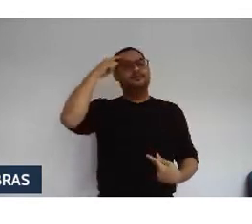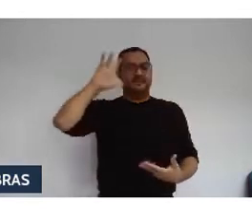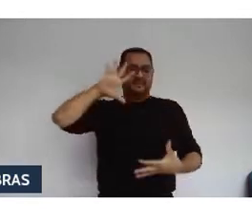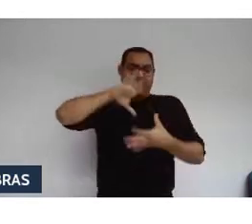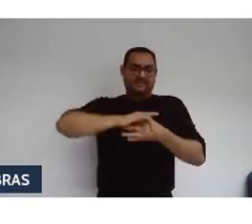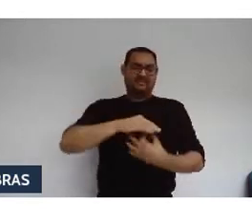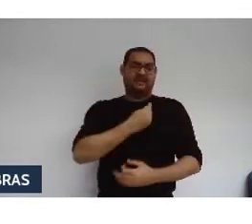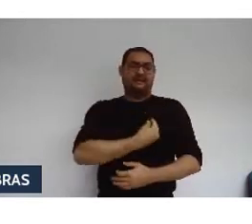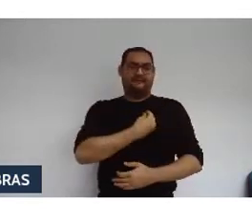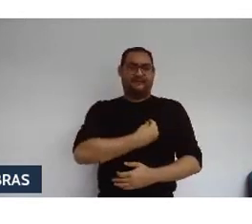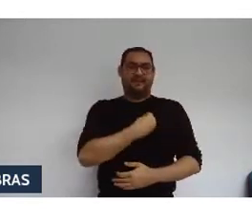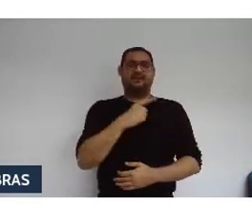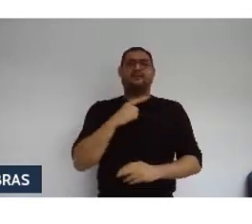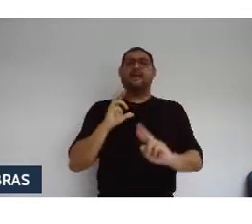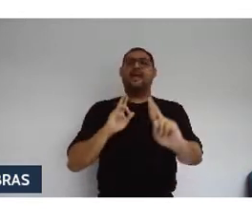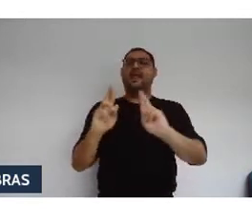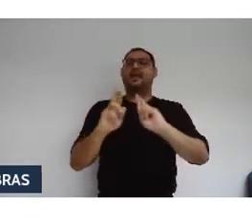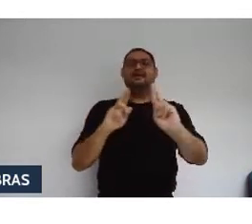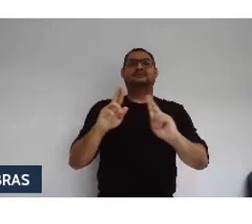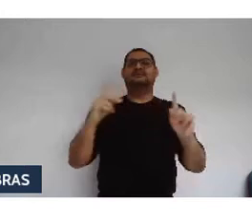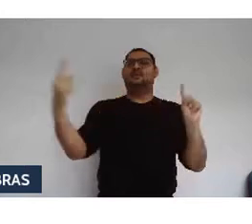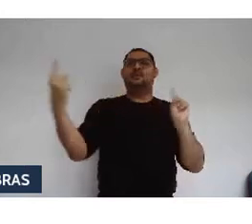sua relação com outros.